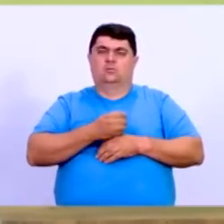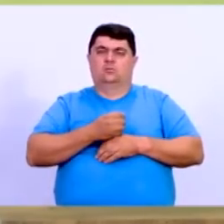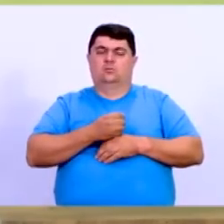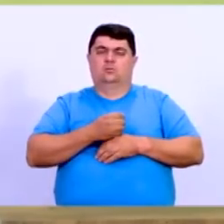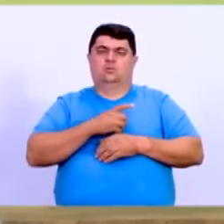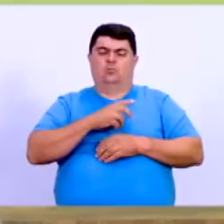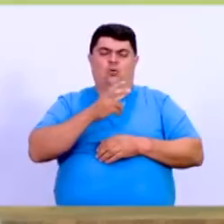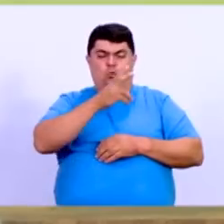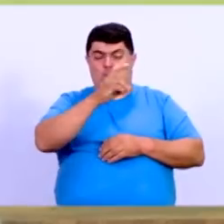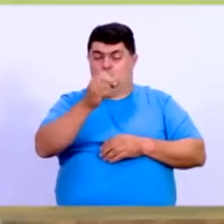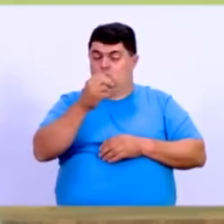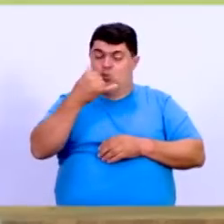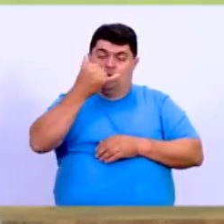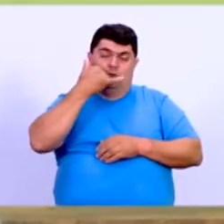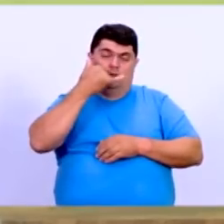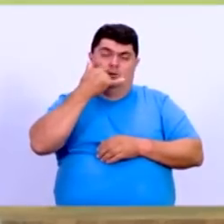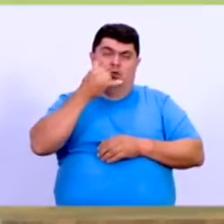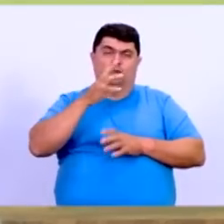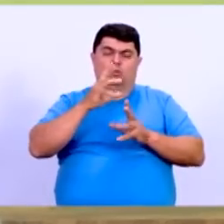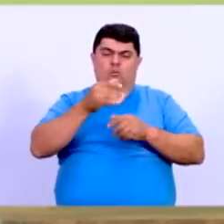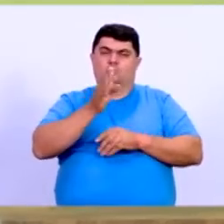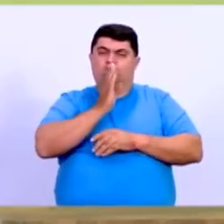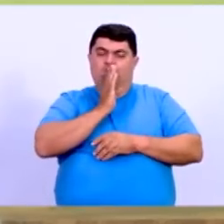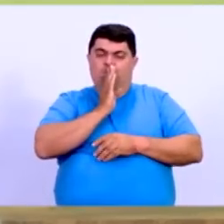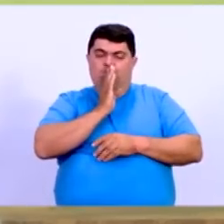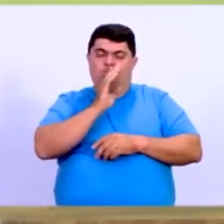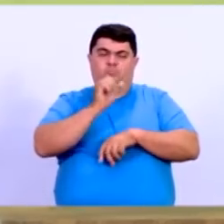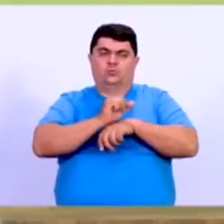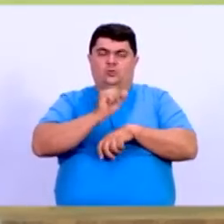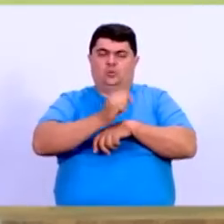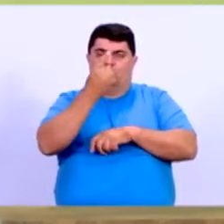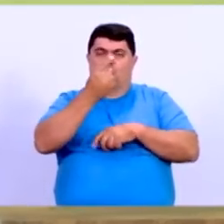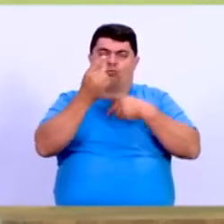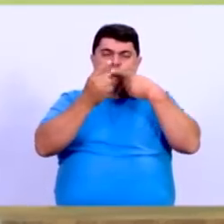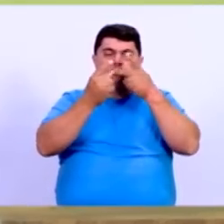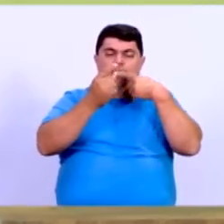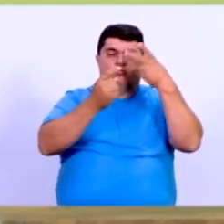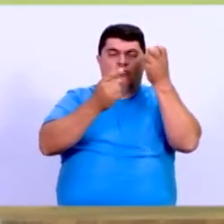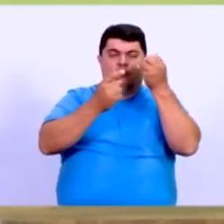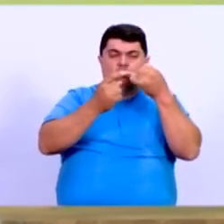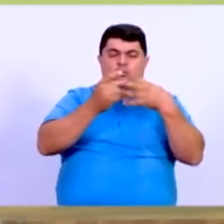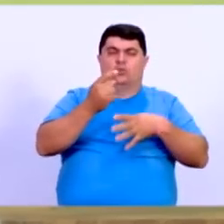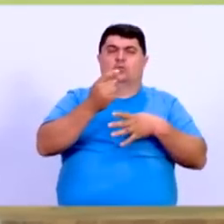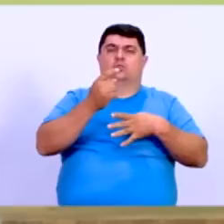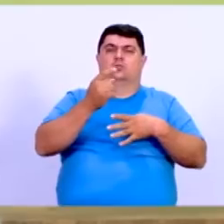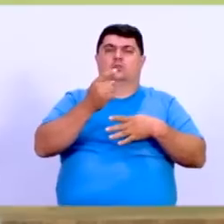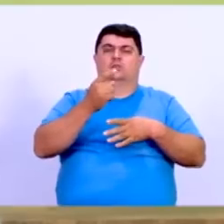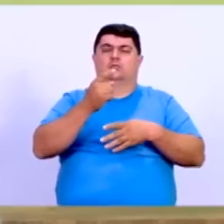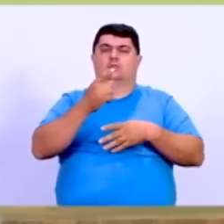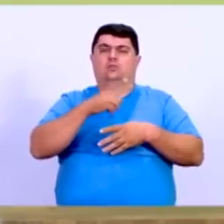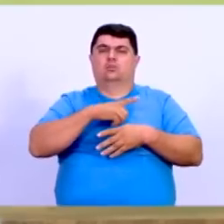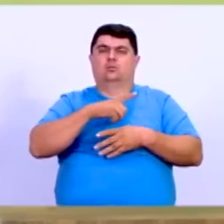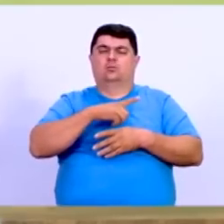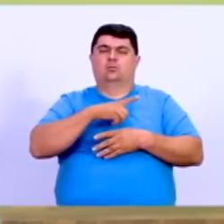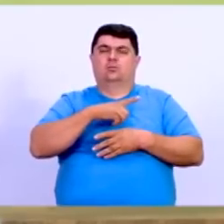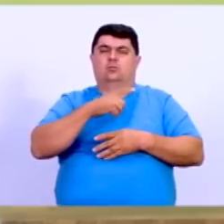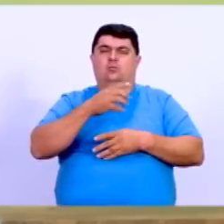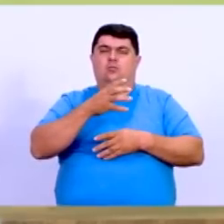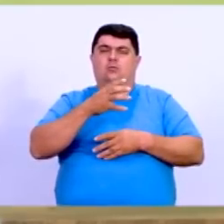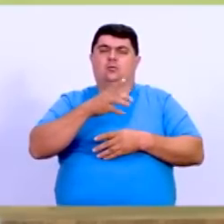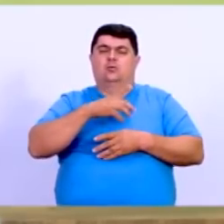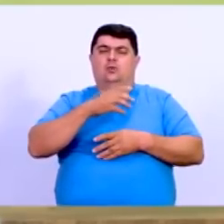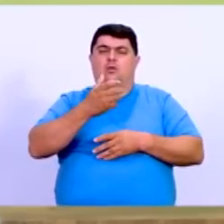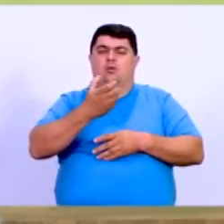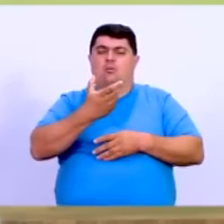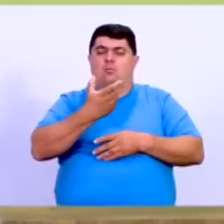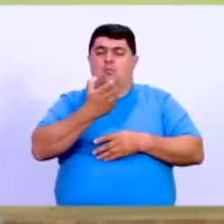ter 50 rádios ao mesmo tempo, todos têm que ficar calados esperando terminar. Por isso que a comunicação do protocolo que o Thiago falou, O câmbio